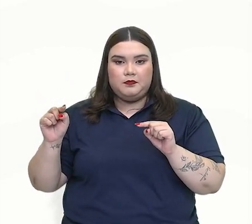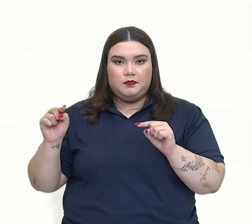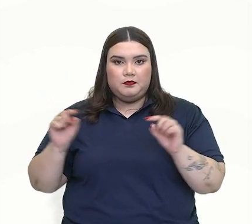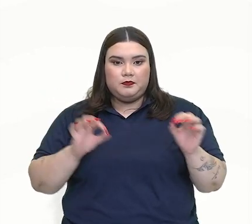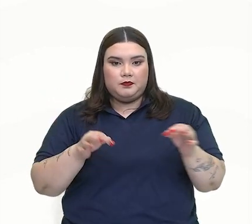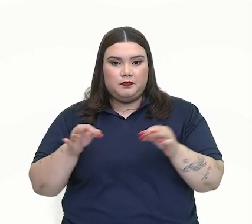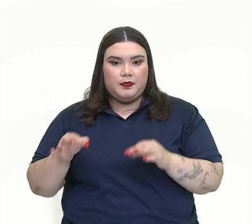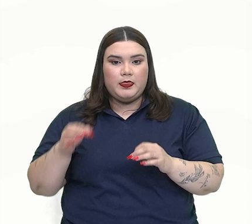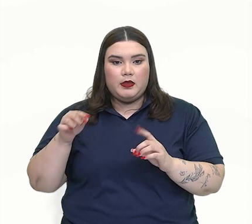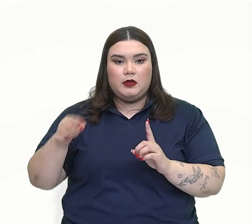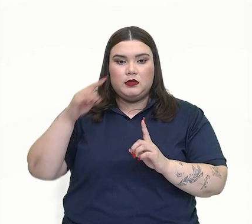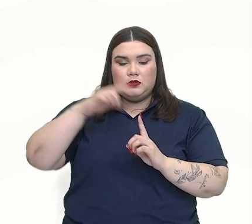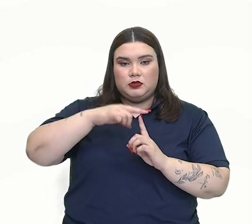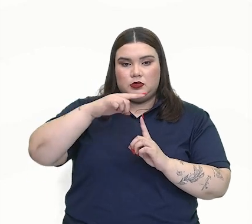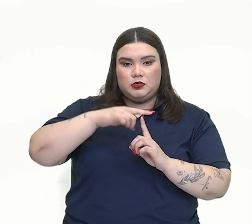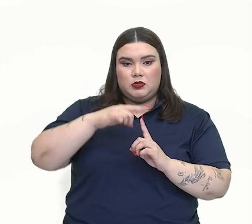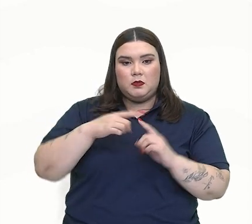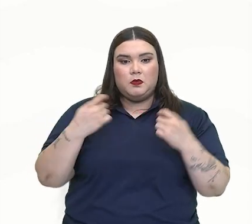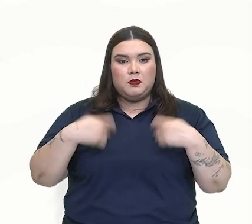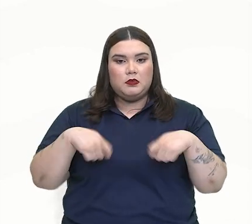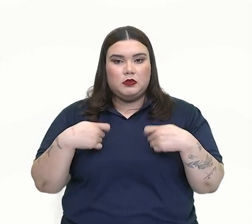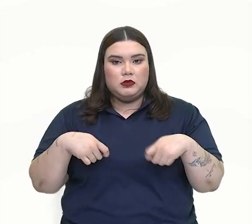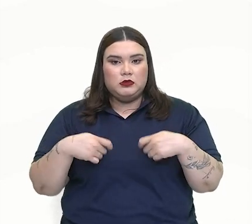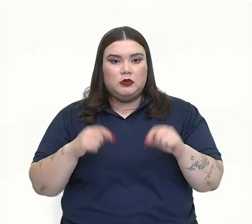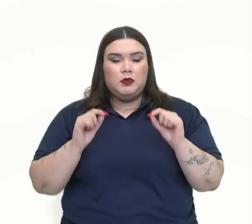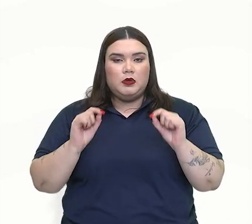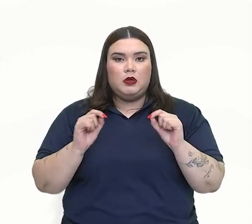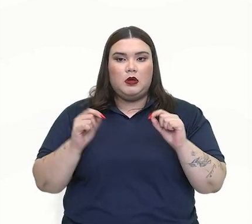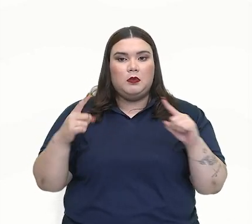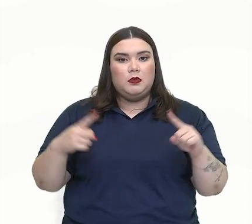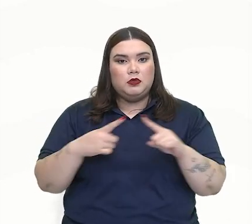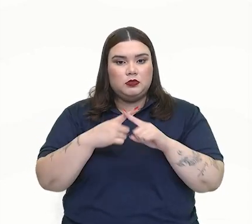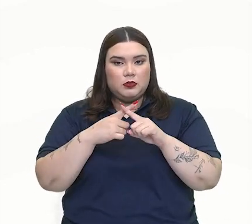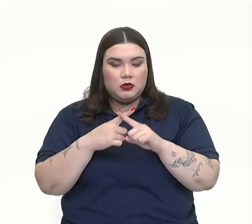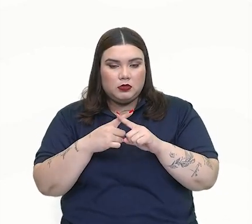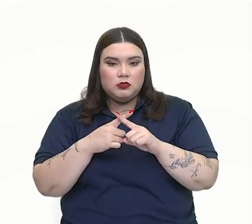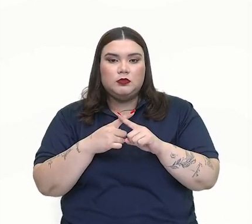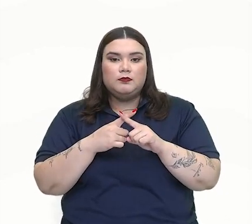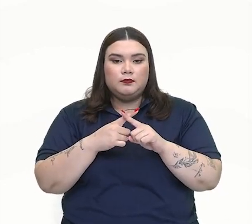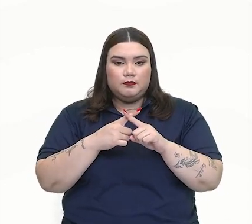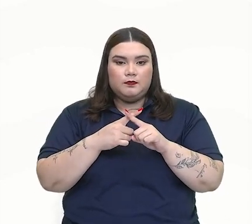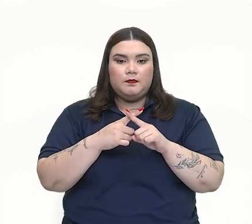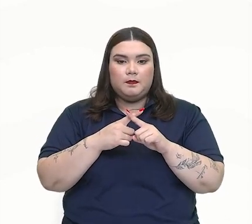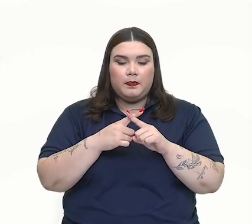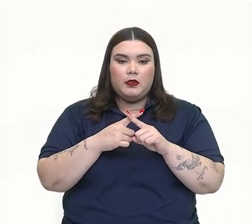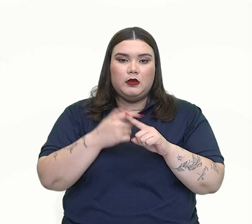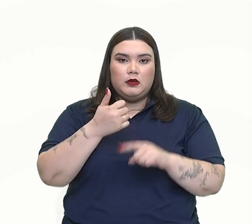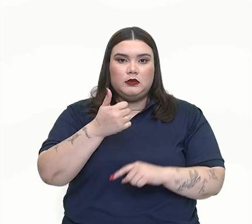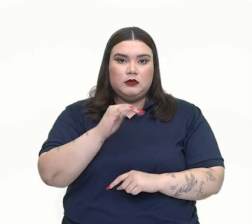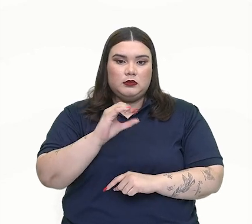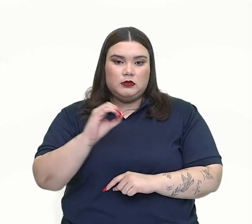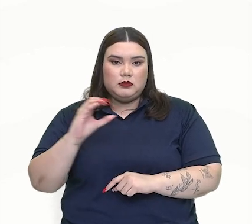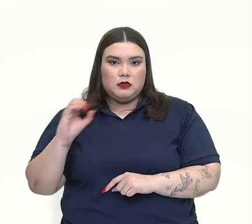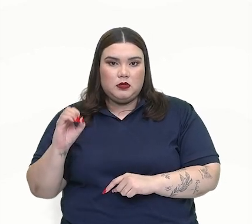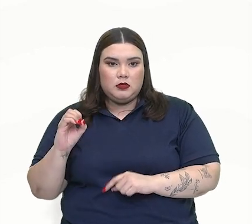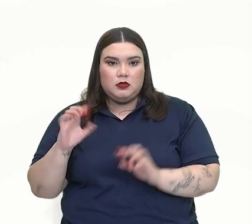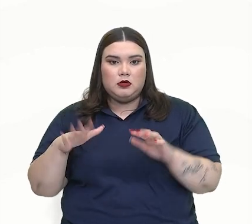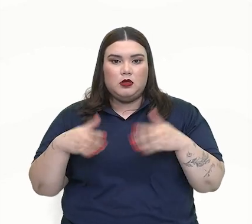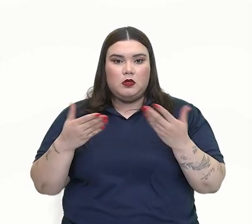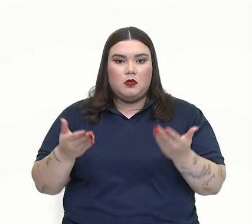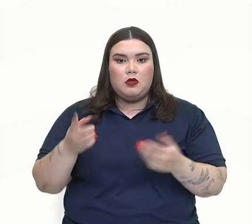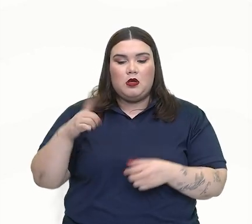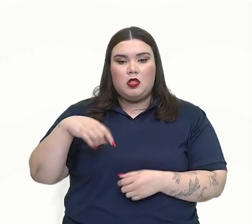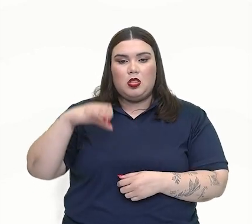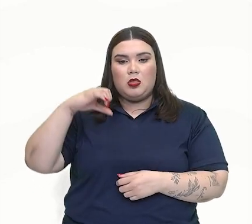cada salto desse, eu vou ter que fazer a multiplicação, né, por 100. Então, são